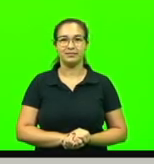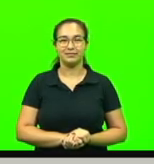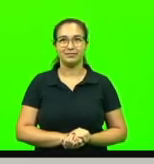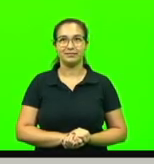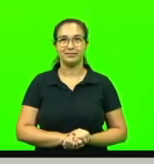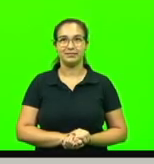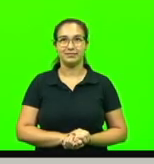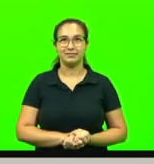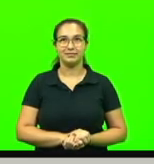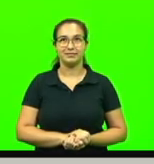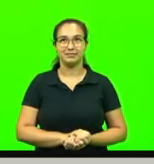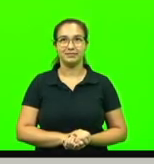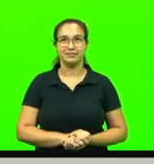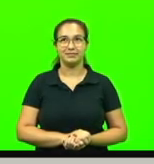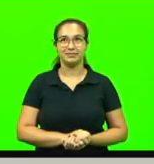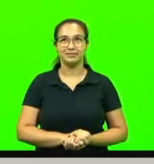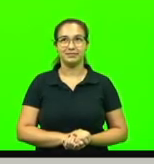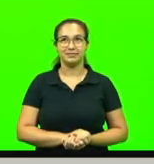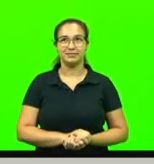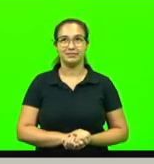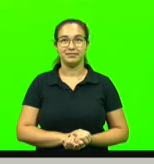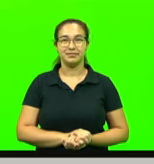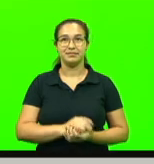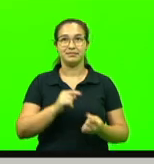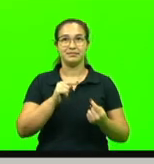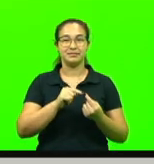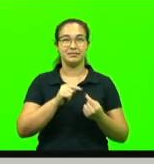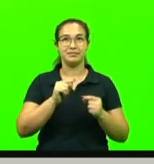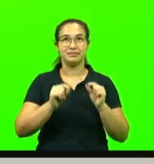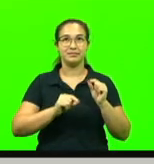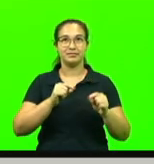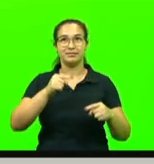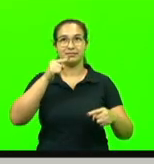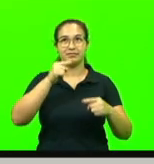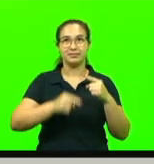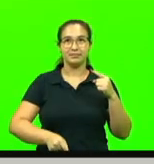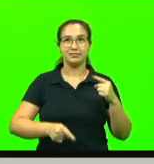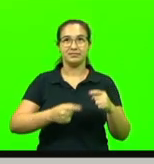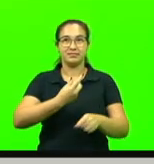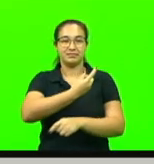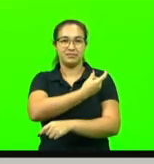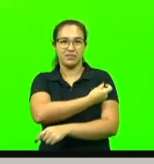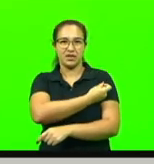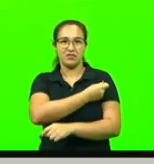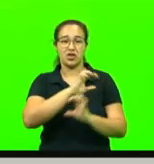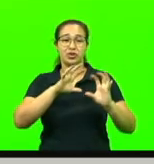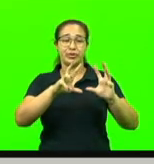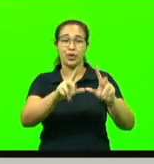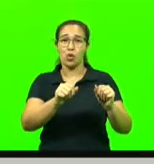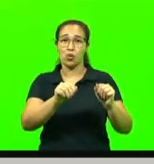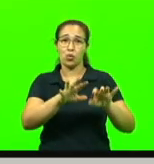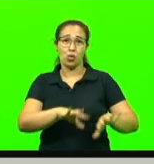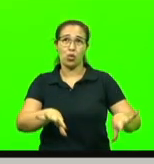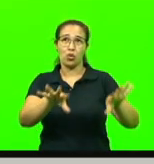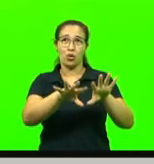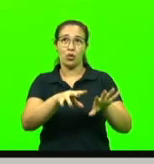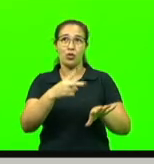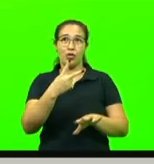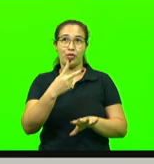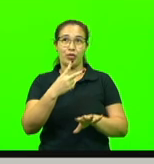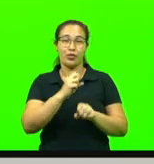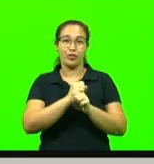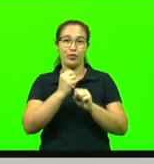Dispõe sobre a proibição da vacina compulsória contra